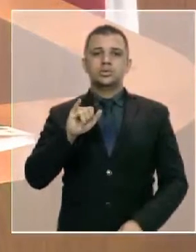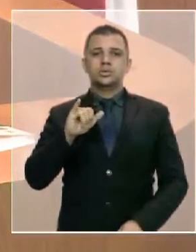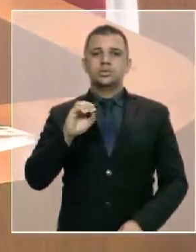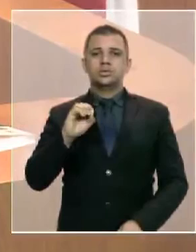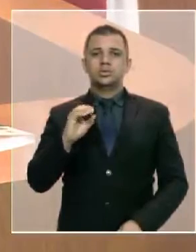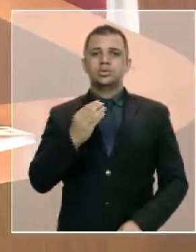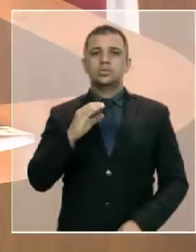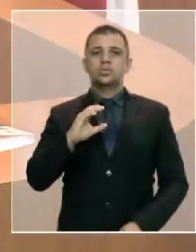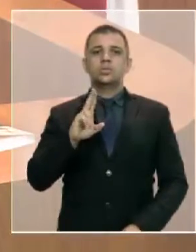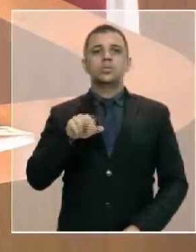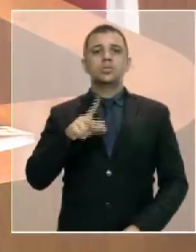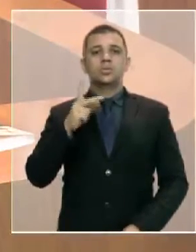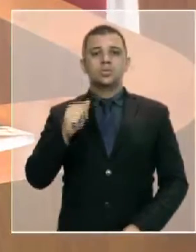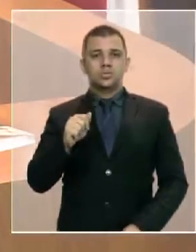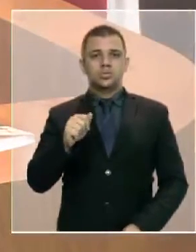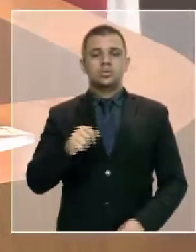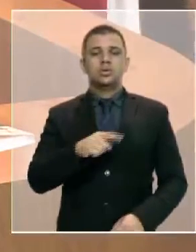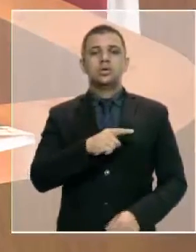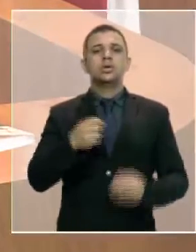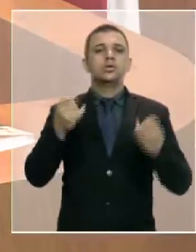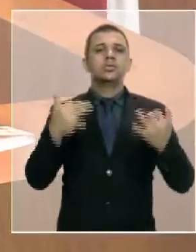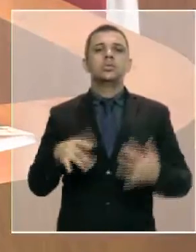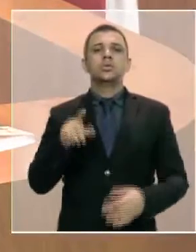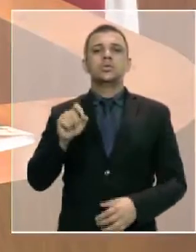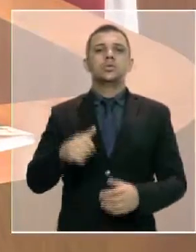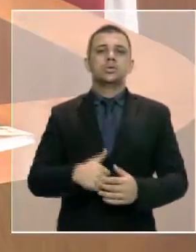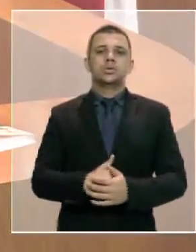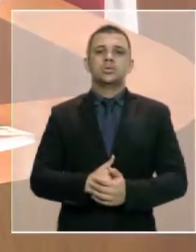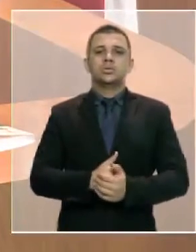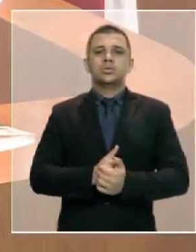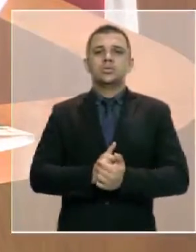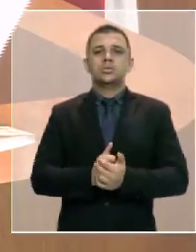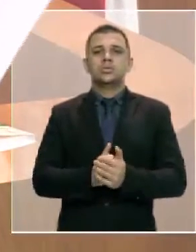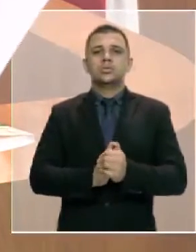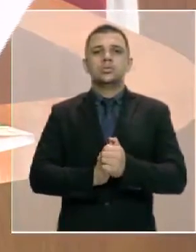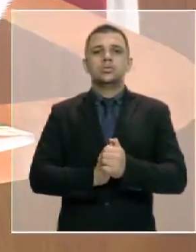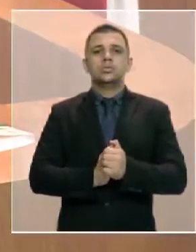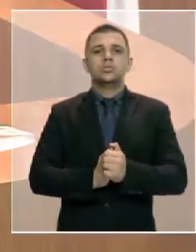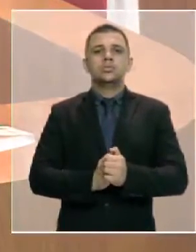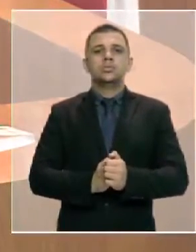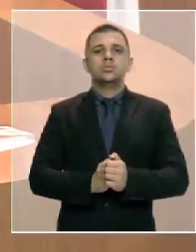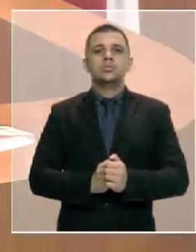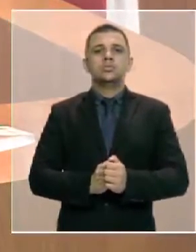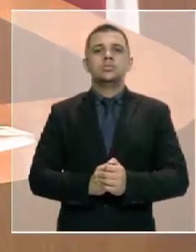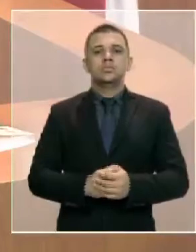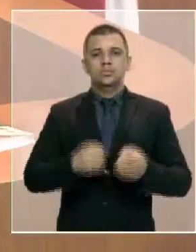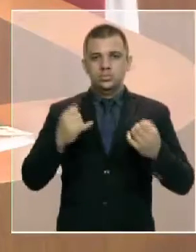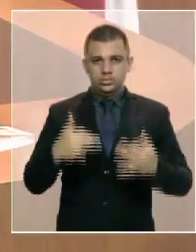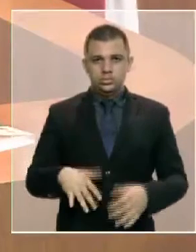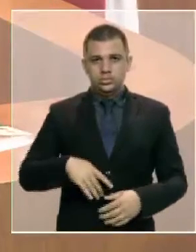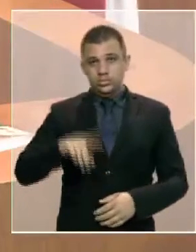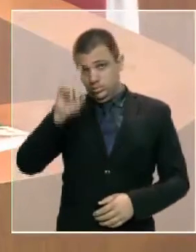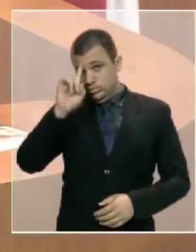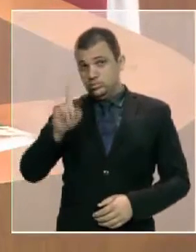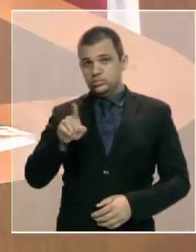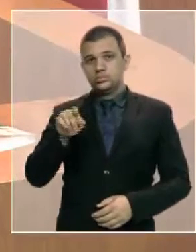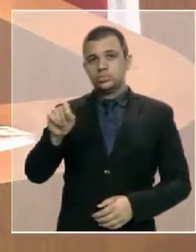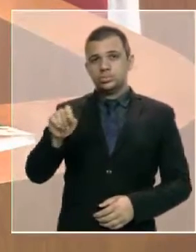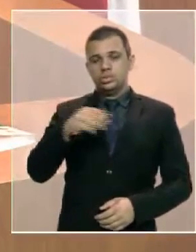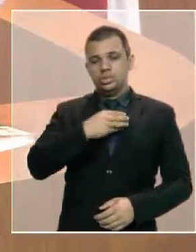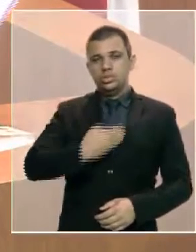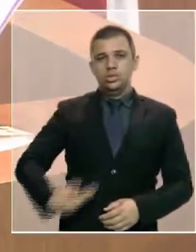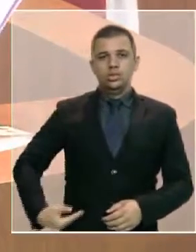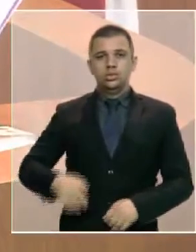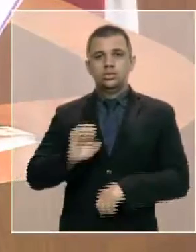a concessão da tutela antecipada inaudita altera paz para determinar o Estado do Maranhão que promova a execução financeira e